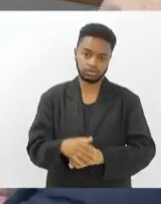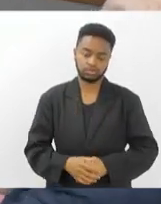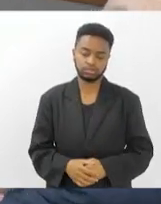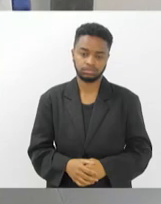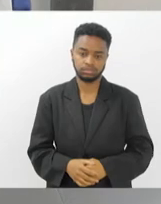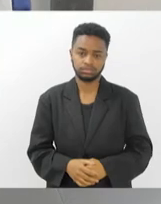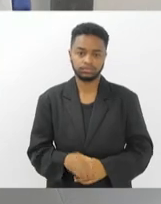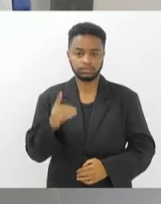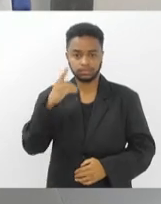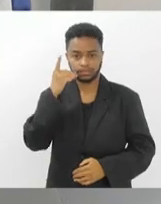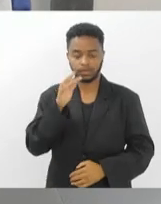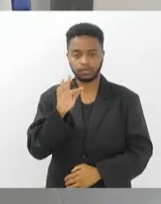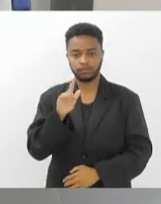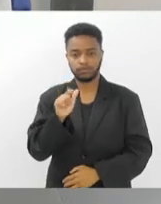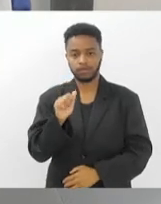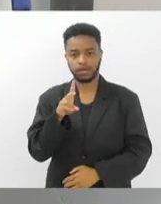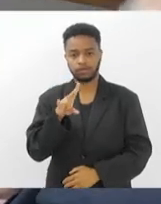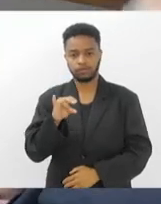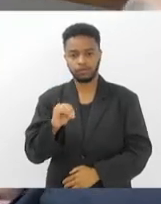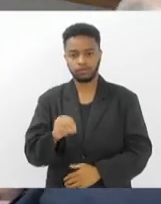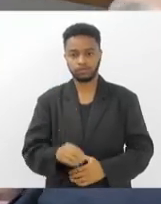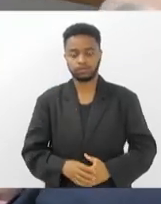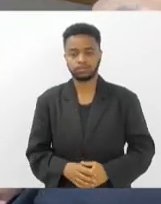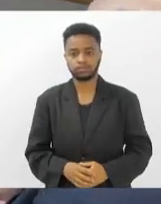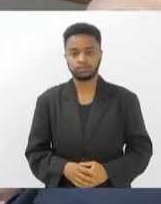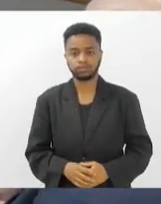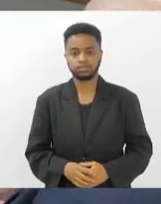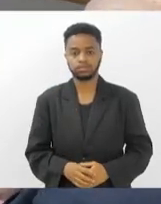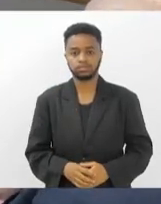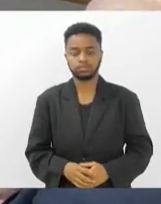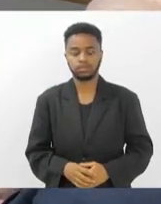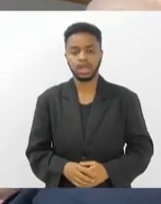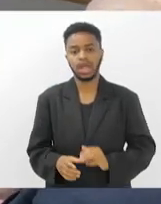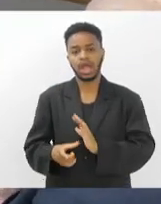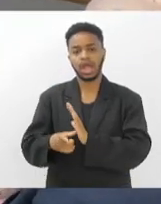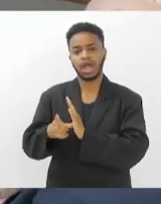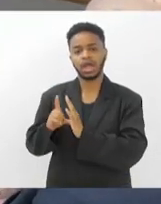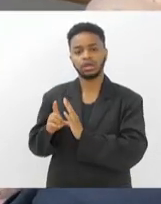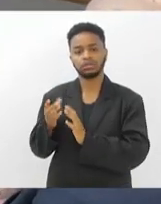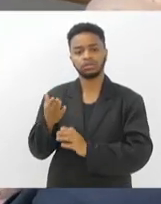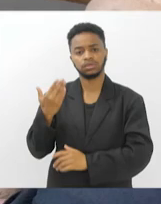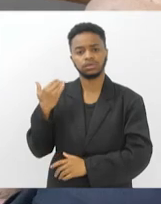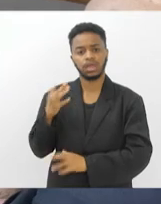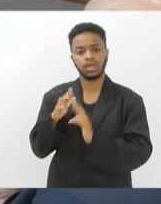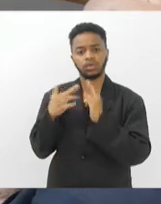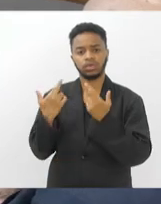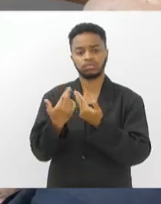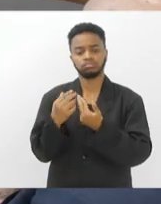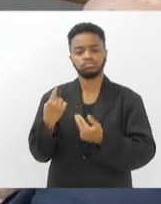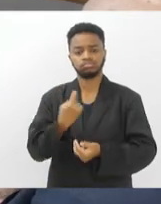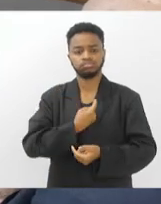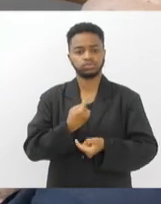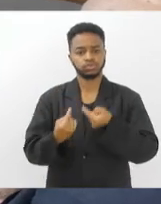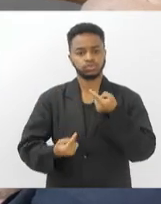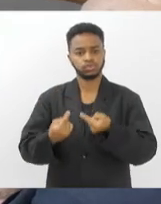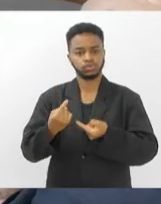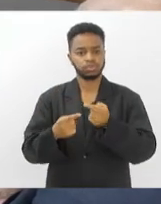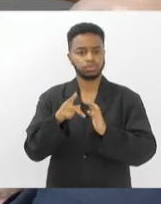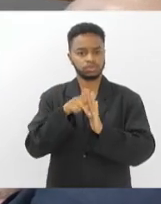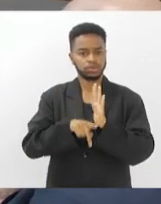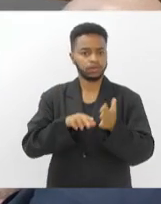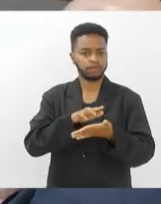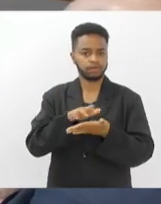Deputado Serafini. Porque na penúltima reunião da CCJ, a gente debateu alguns projetos também sobre